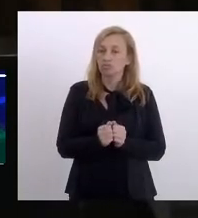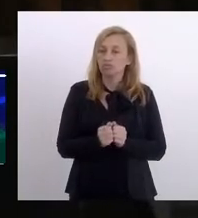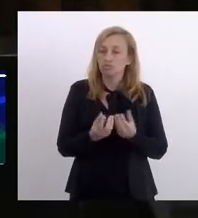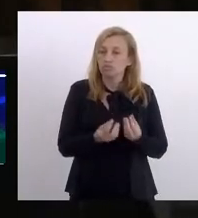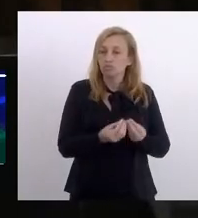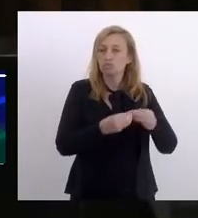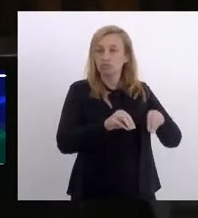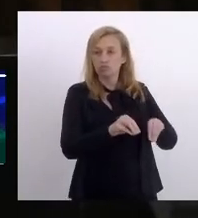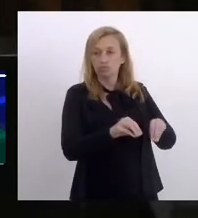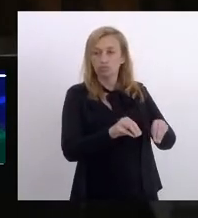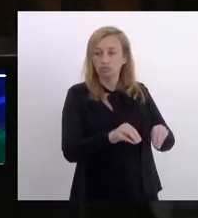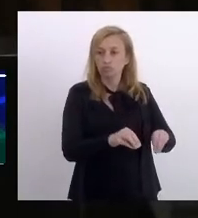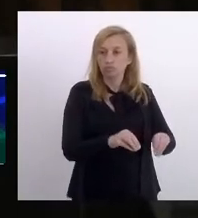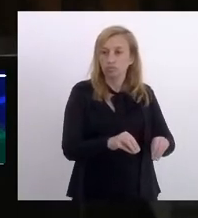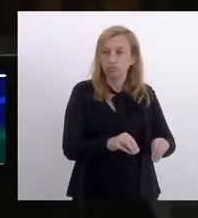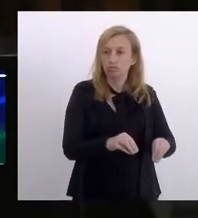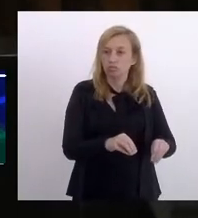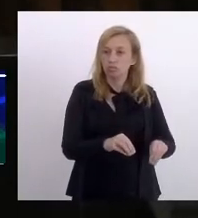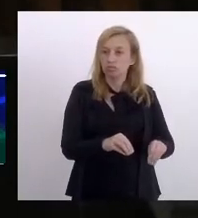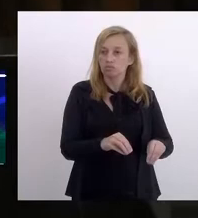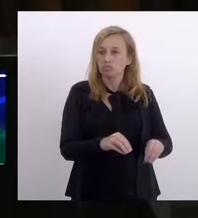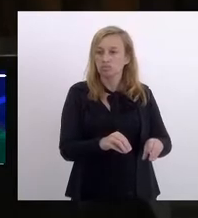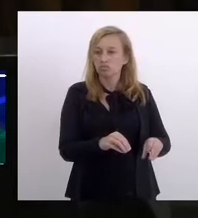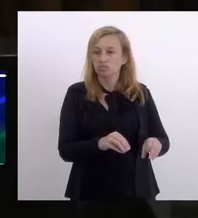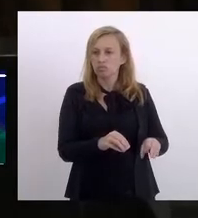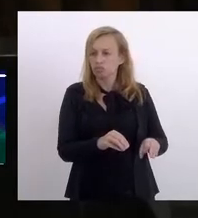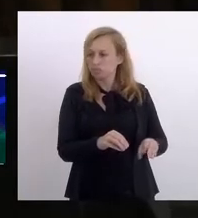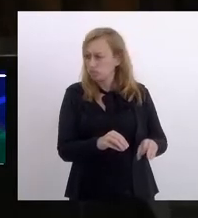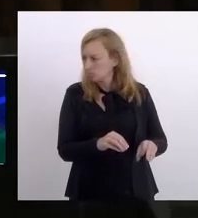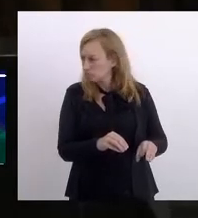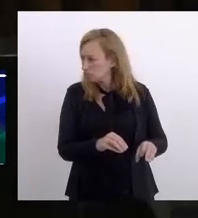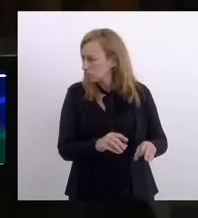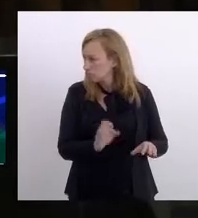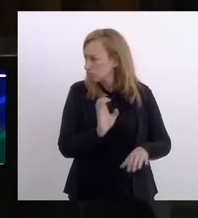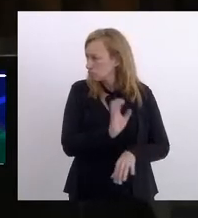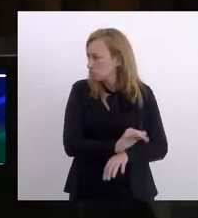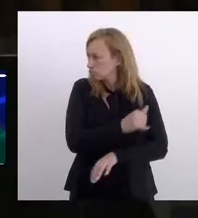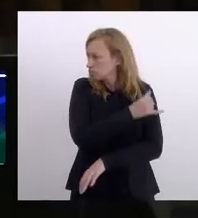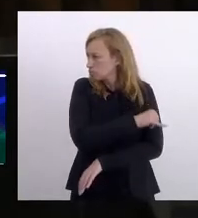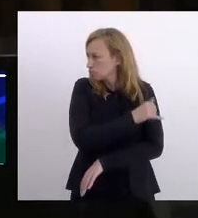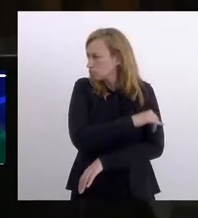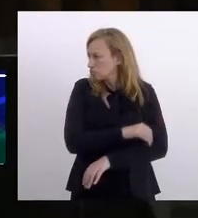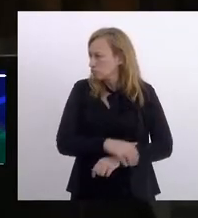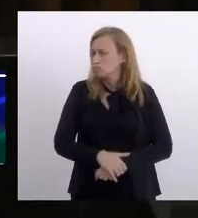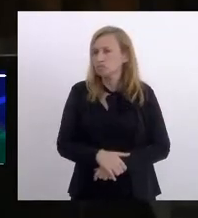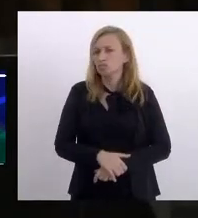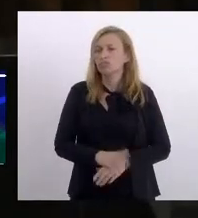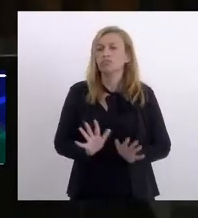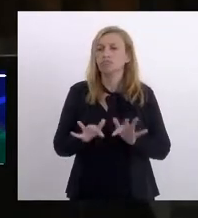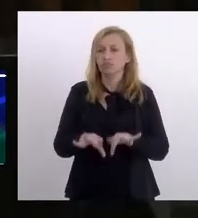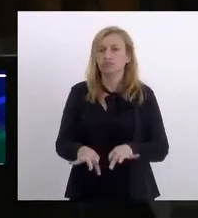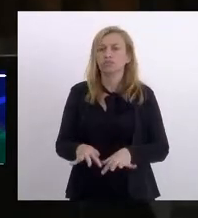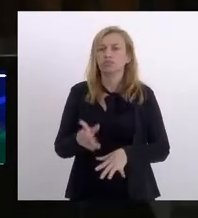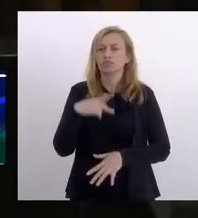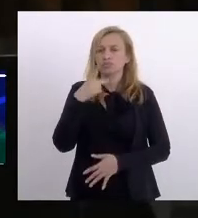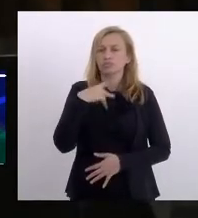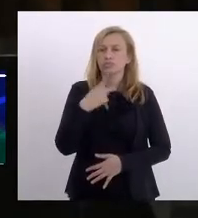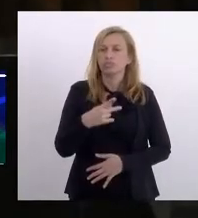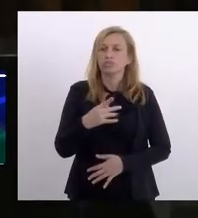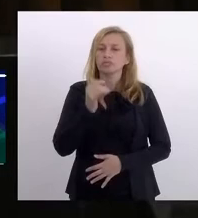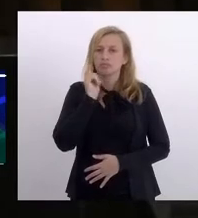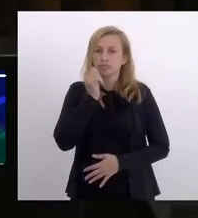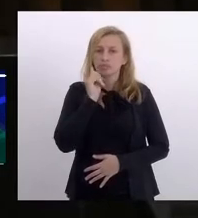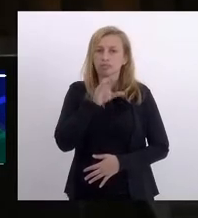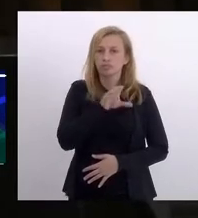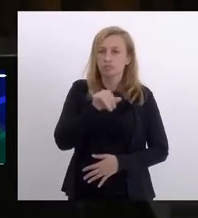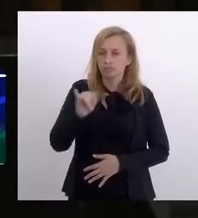prejuízo feito para atacar os servidores públicos do Estado do Rio de Janeiro. Então, Tia Ju, eu concluo dizendo, esse relatório